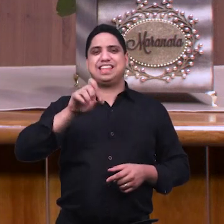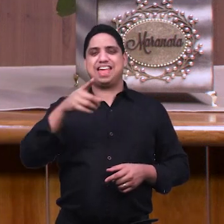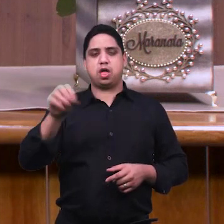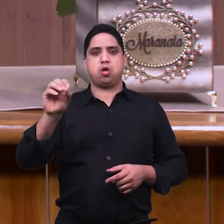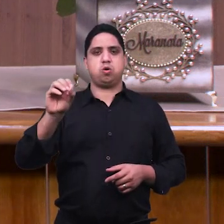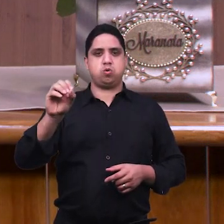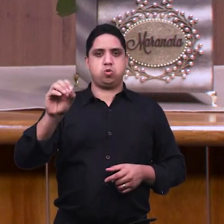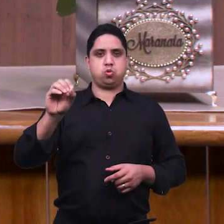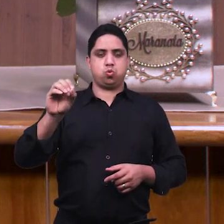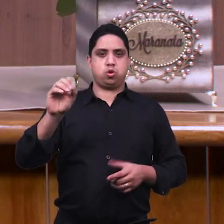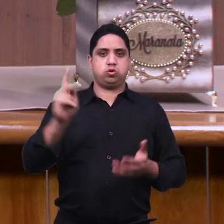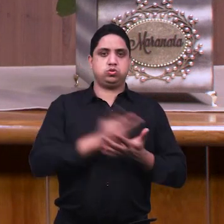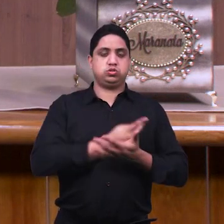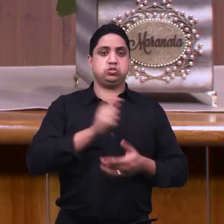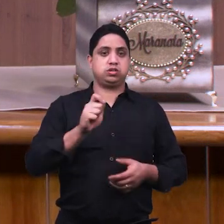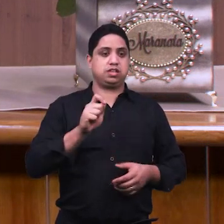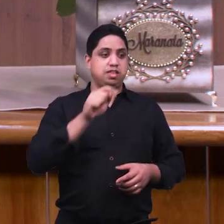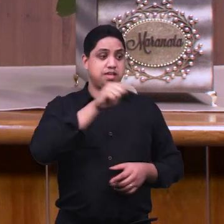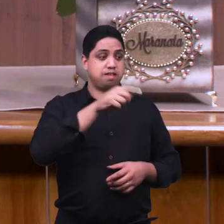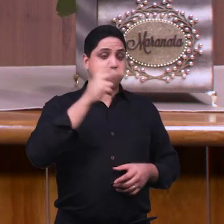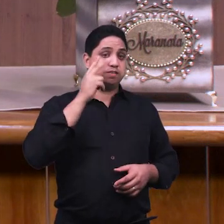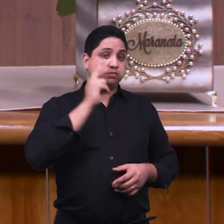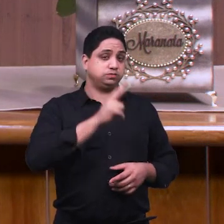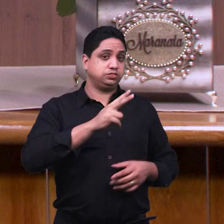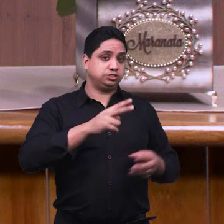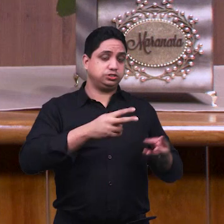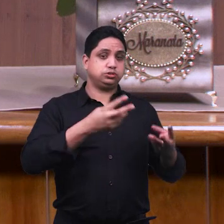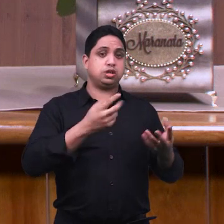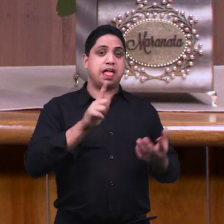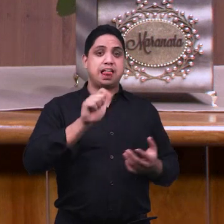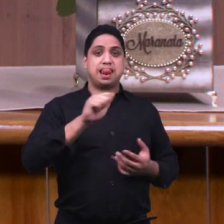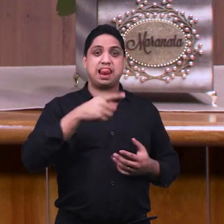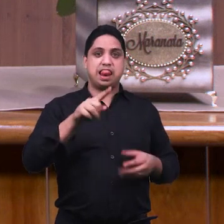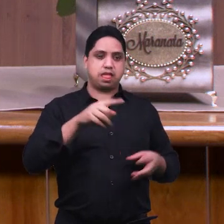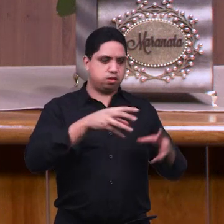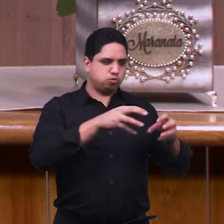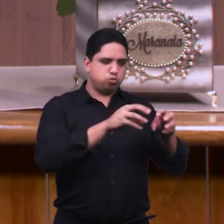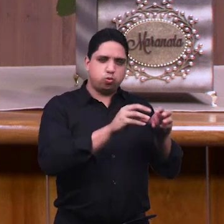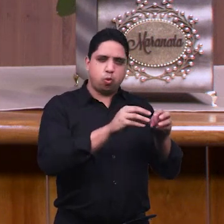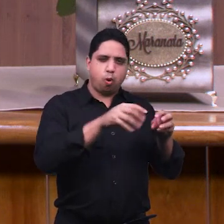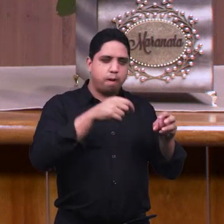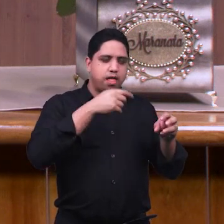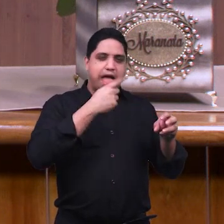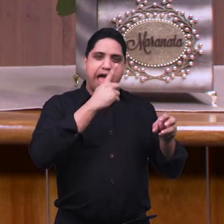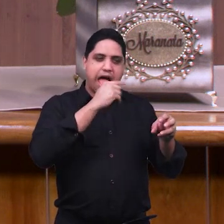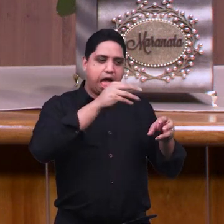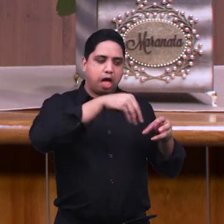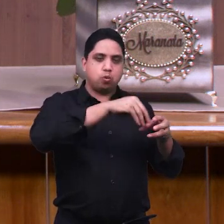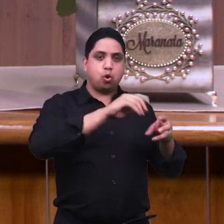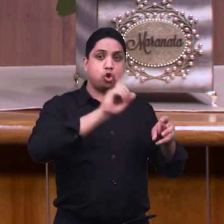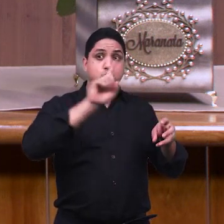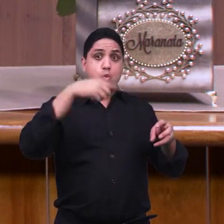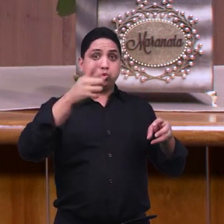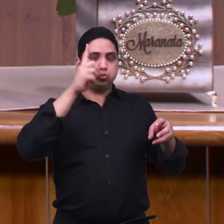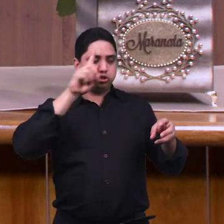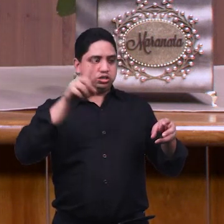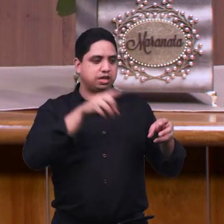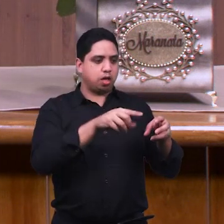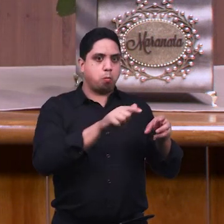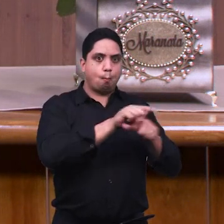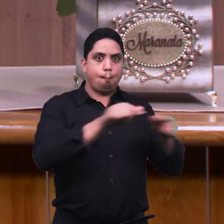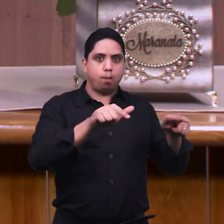lã, estava molhada, no outro dia a lã estava seca. Ele deu um sinal que ele estava com Gideão. Deus fala por